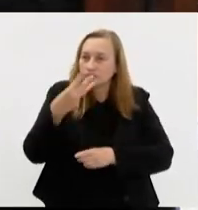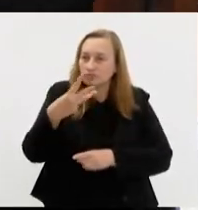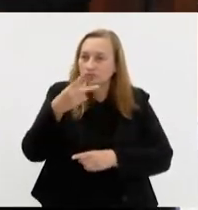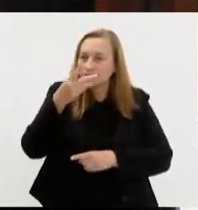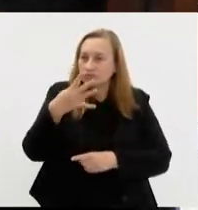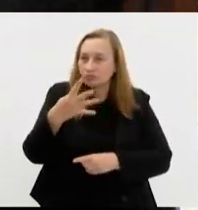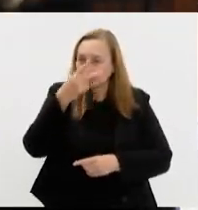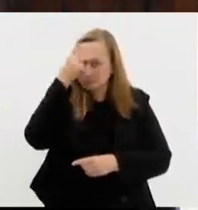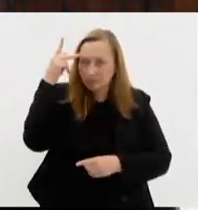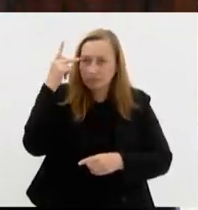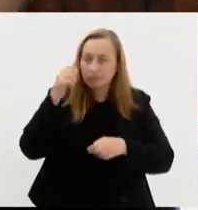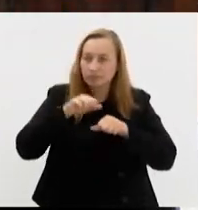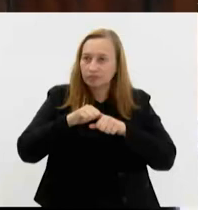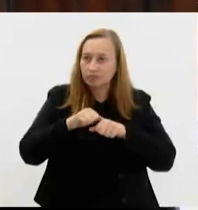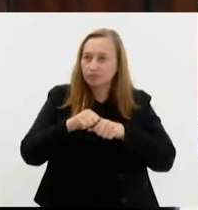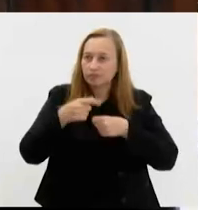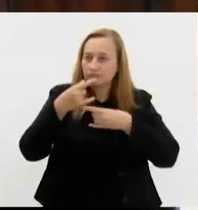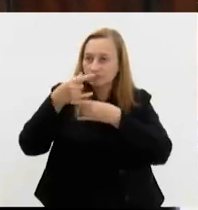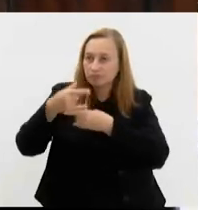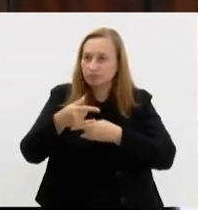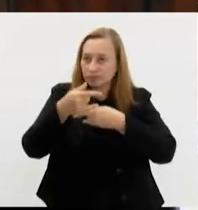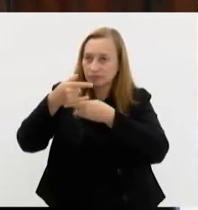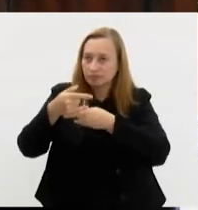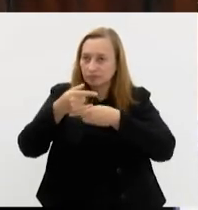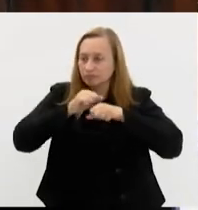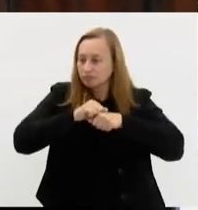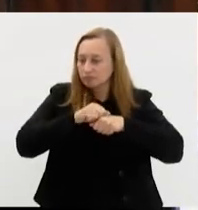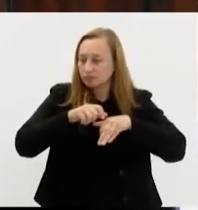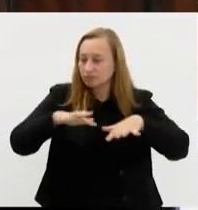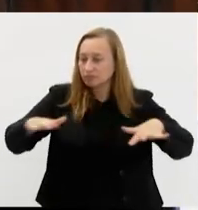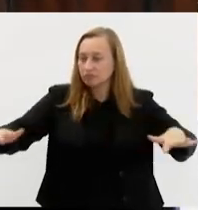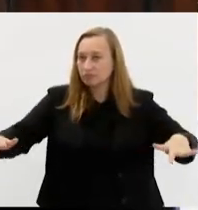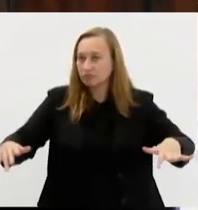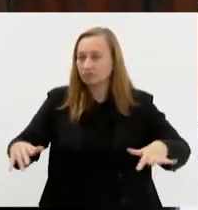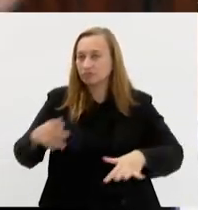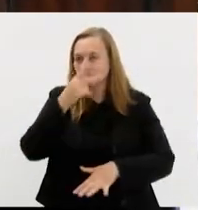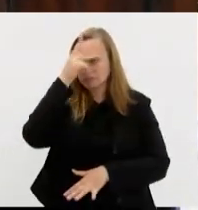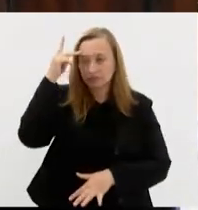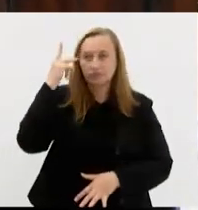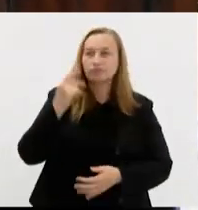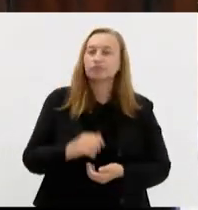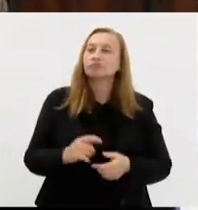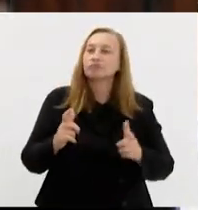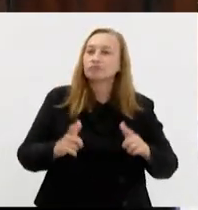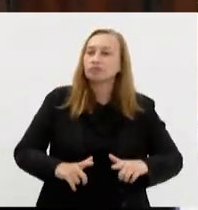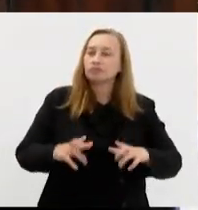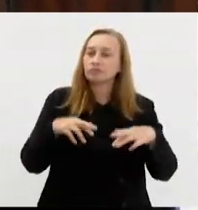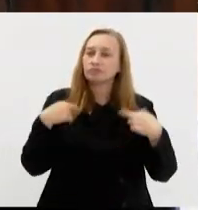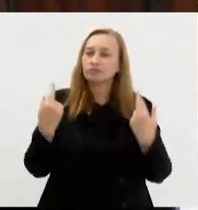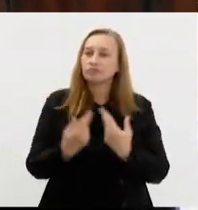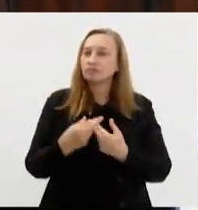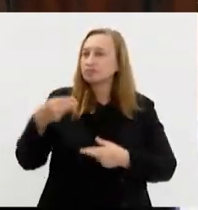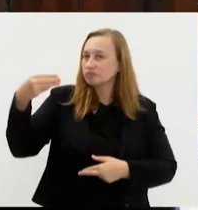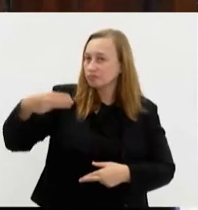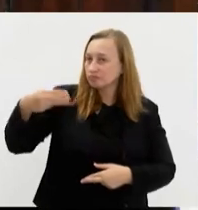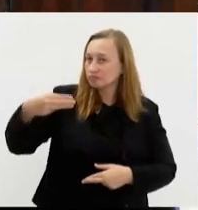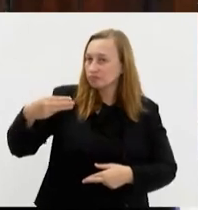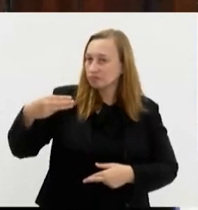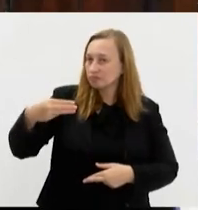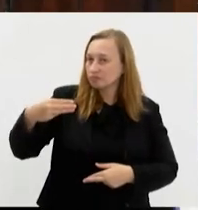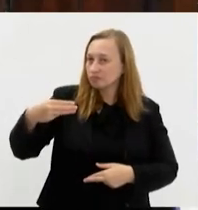poder ser transmitido para um número indeterminado de pessoas isso fazia daquele encontro de três um